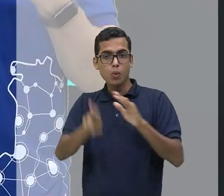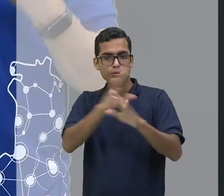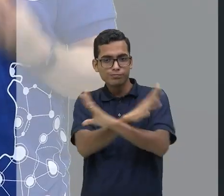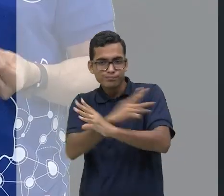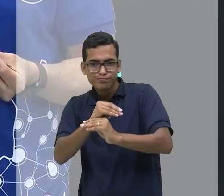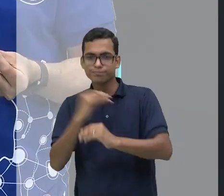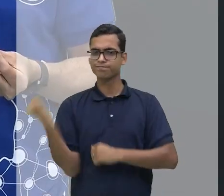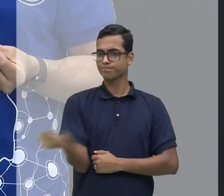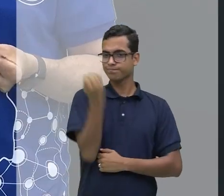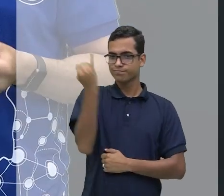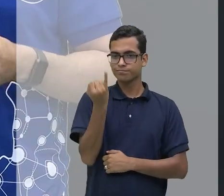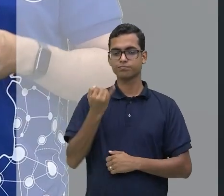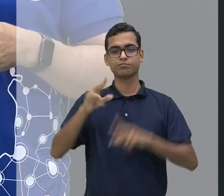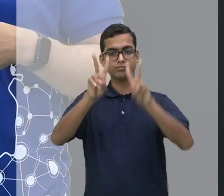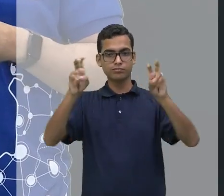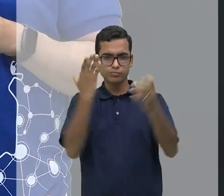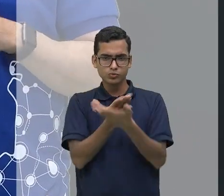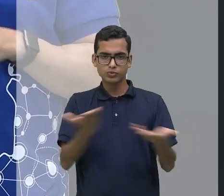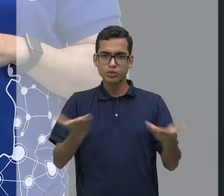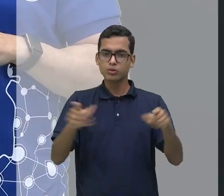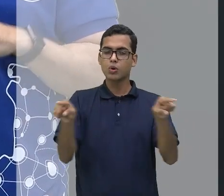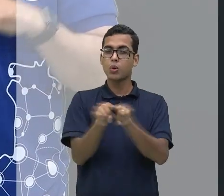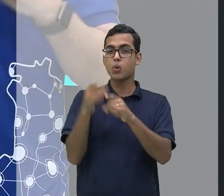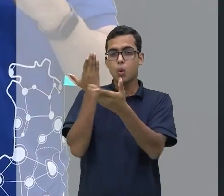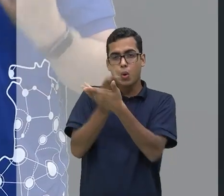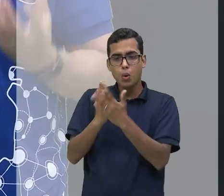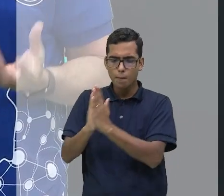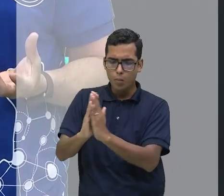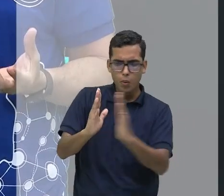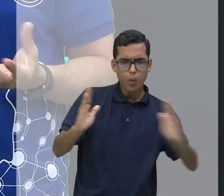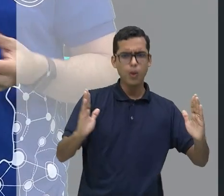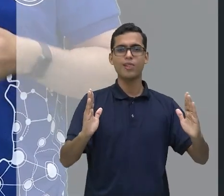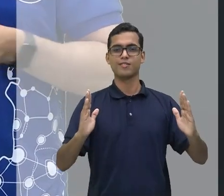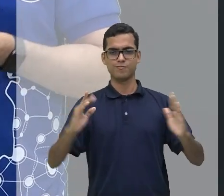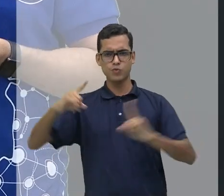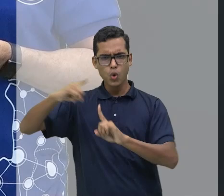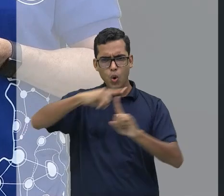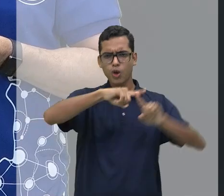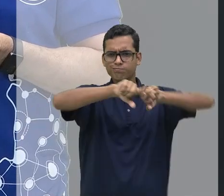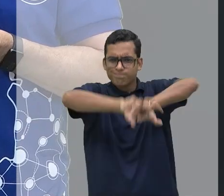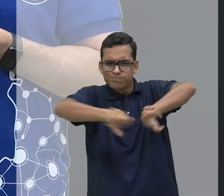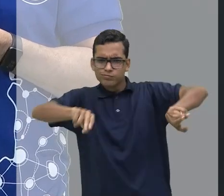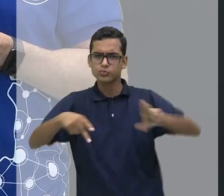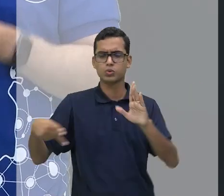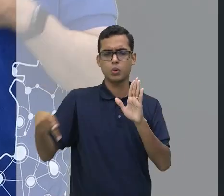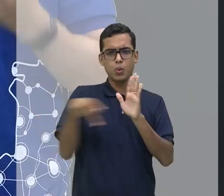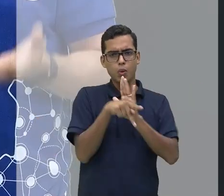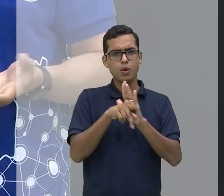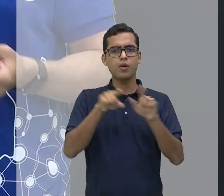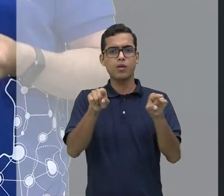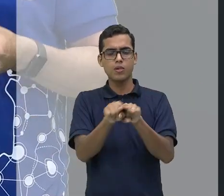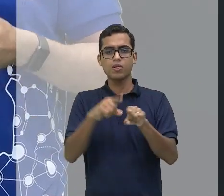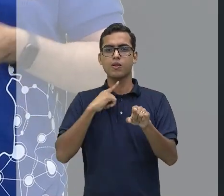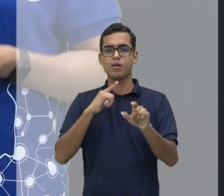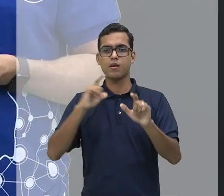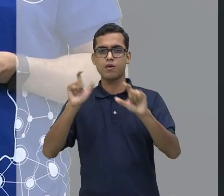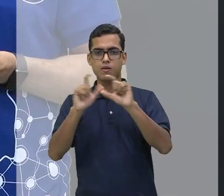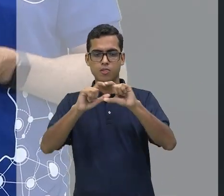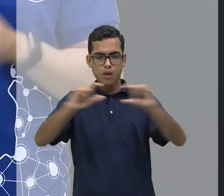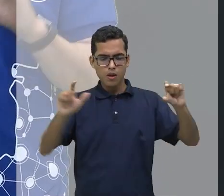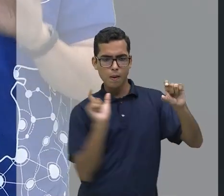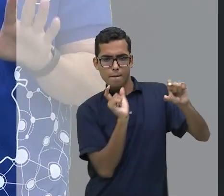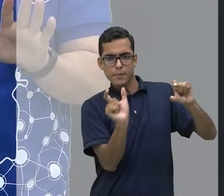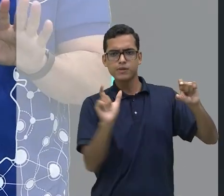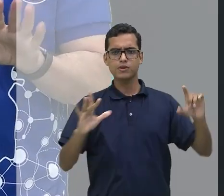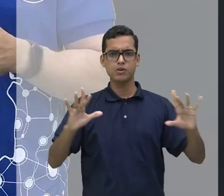Então, esse foi o tema da nossa aula. Nós trabalhamos ali, passamos por vários tipos de conectivos, né, de linking